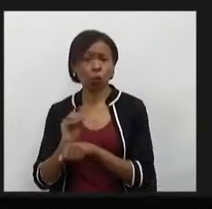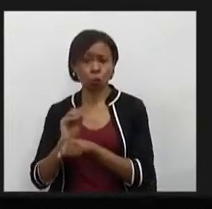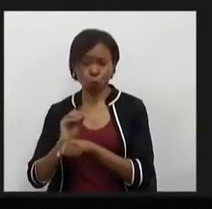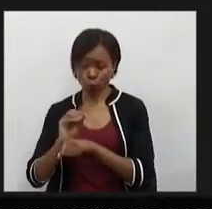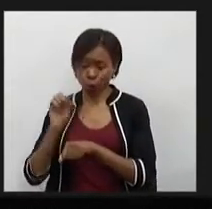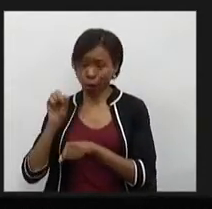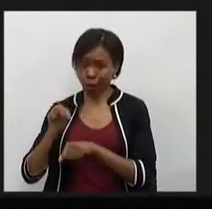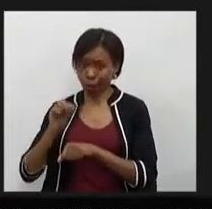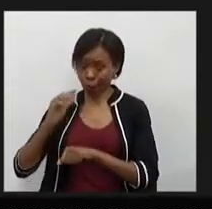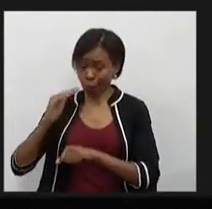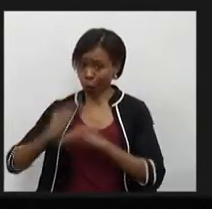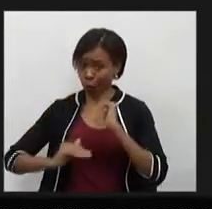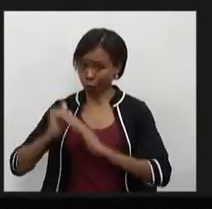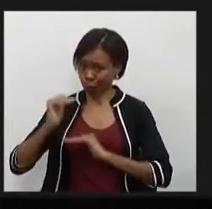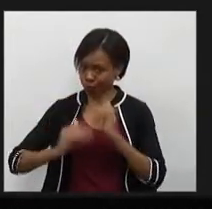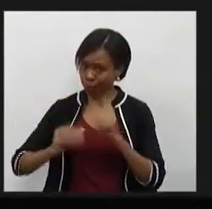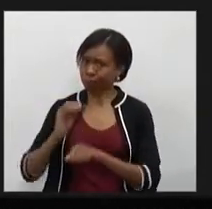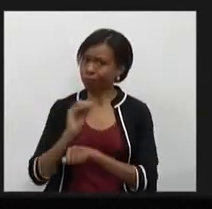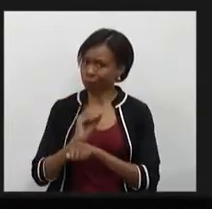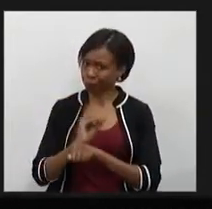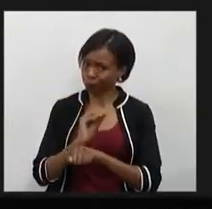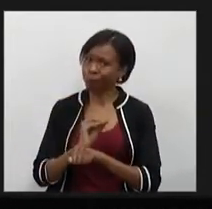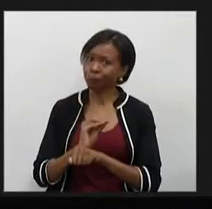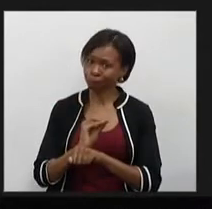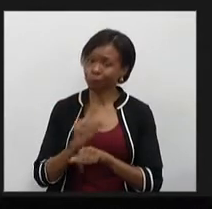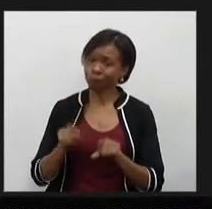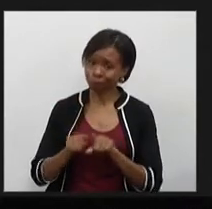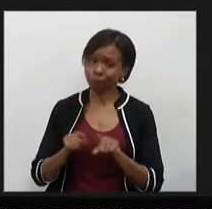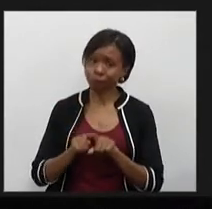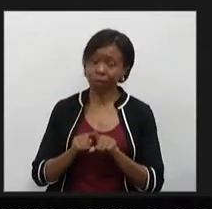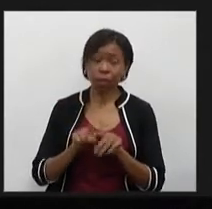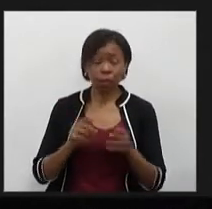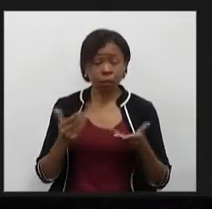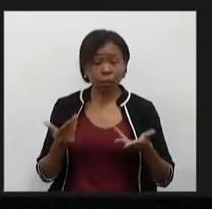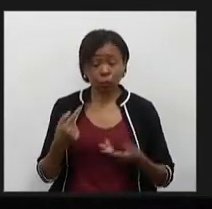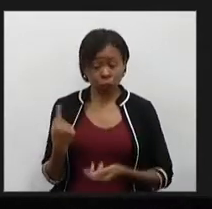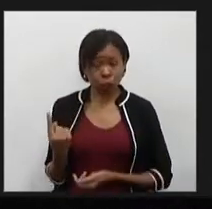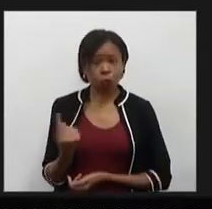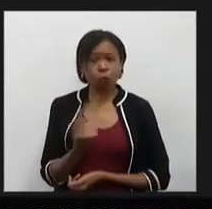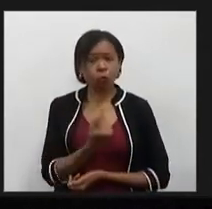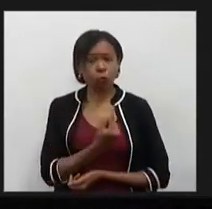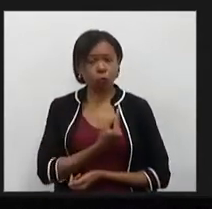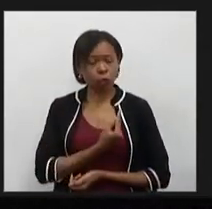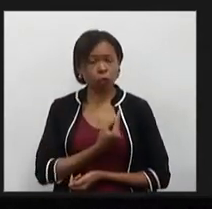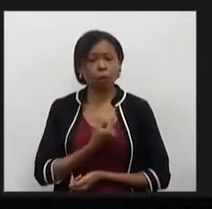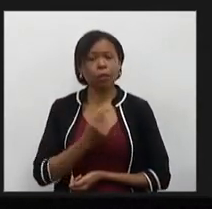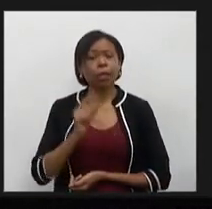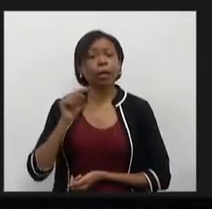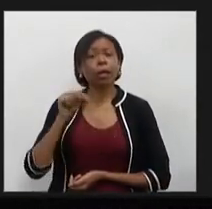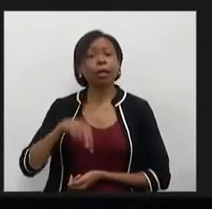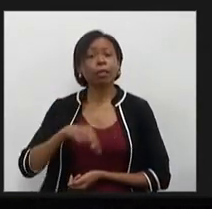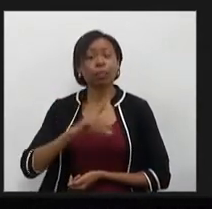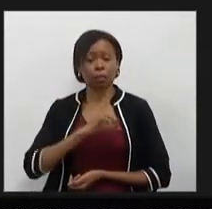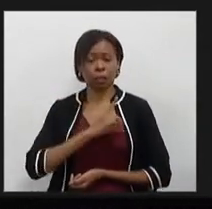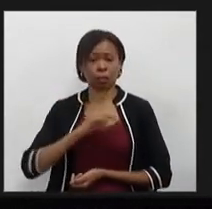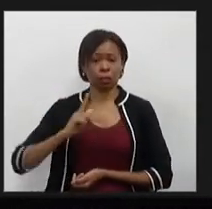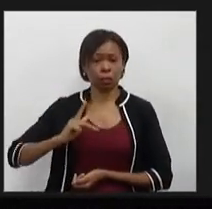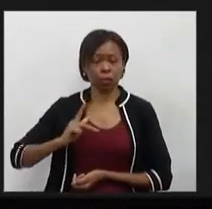daquelas pessoas com deficiência. E nós, né, logicamente, estamos aqui para que nós